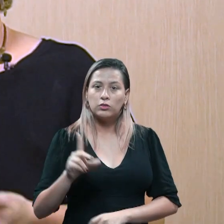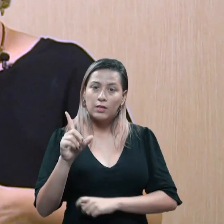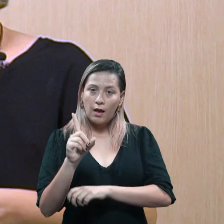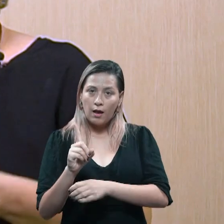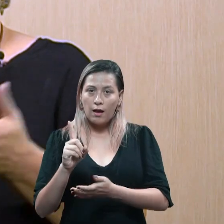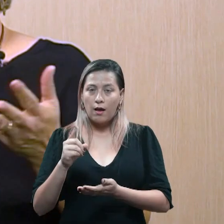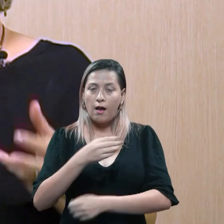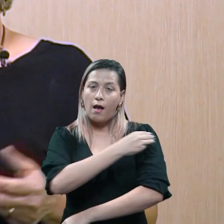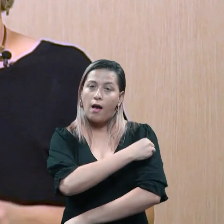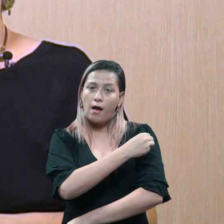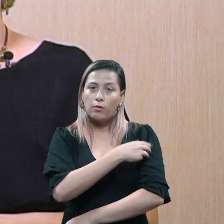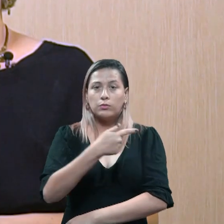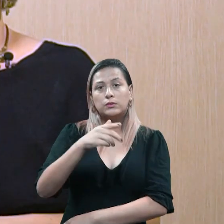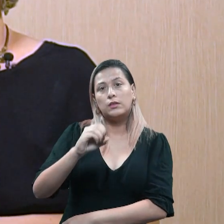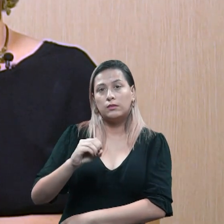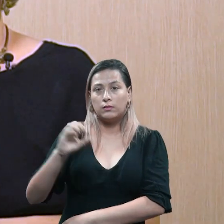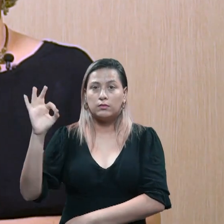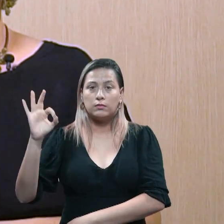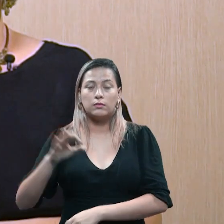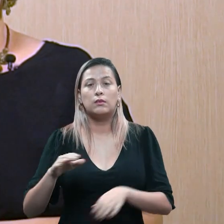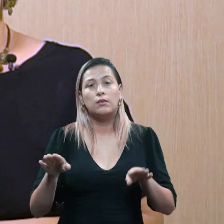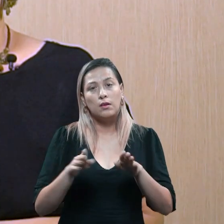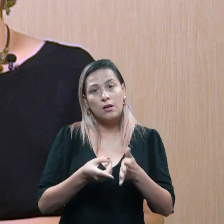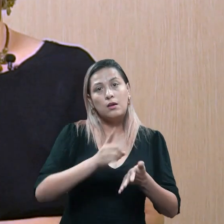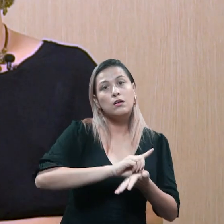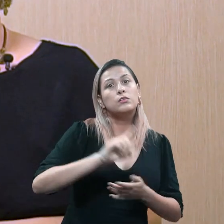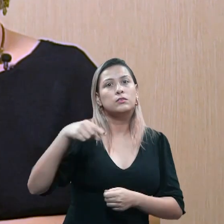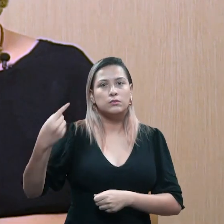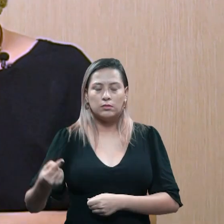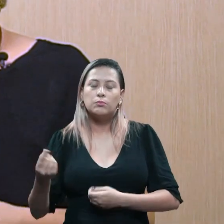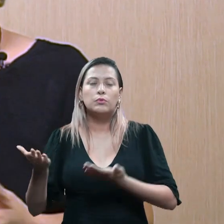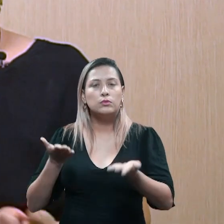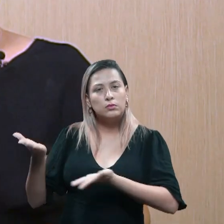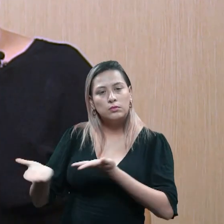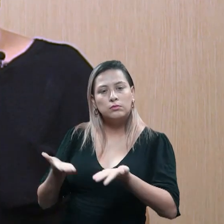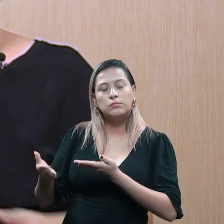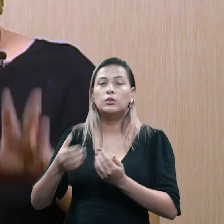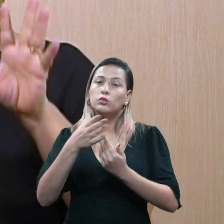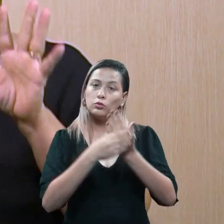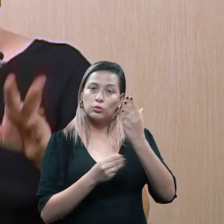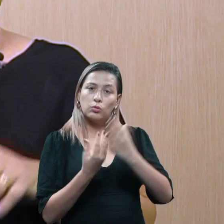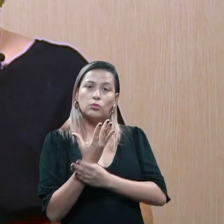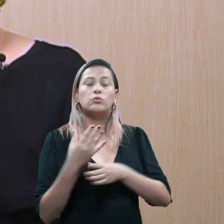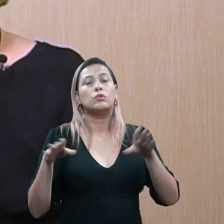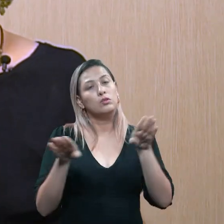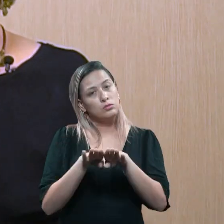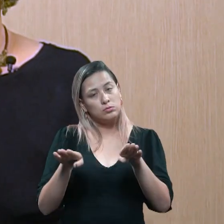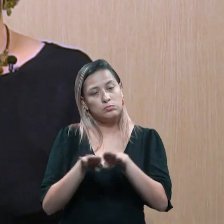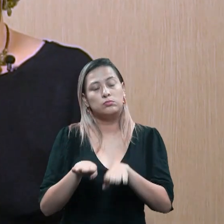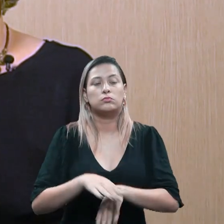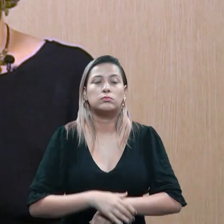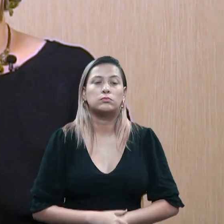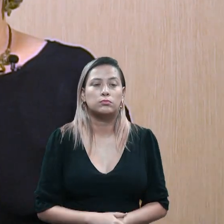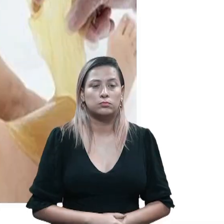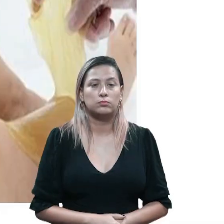70 antes e depois de cada atendimento. E luvas também, luvas